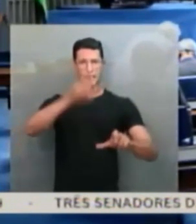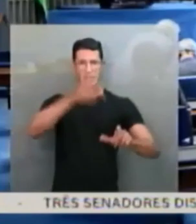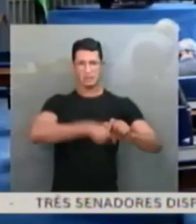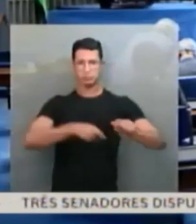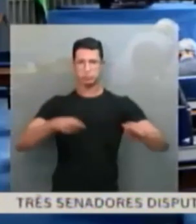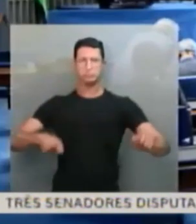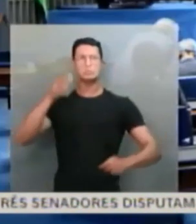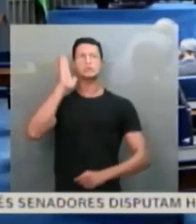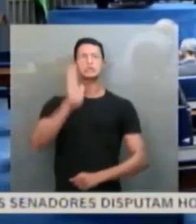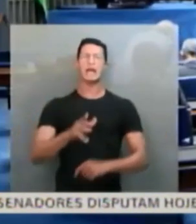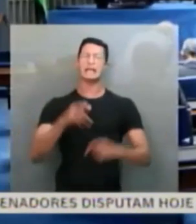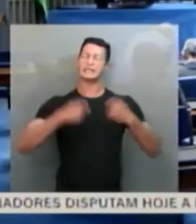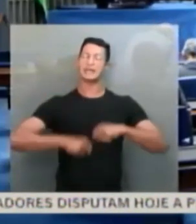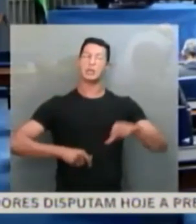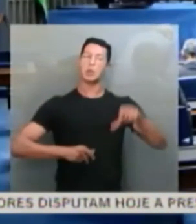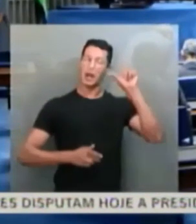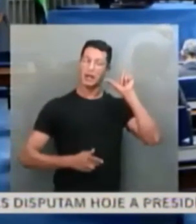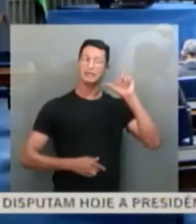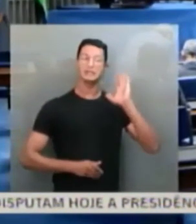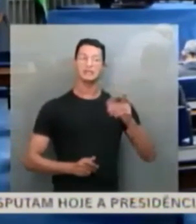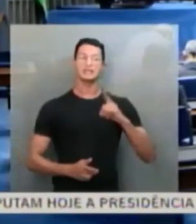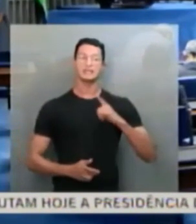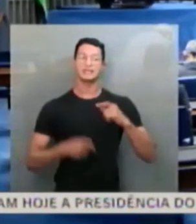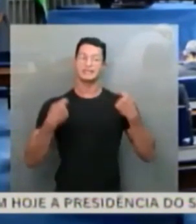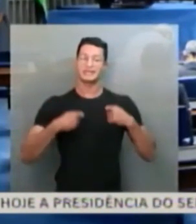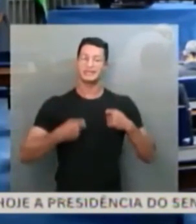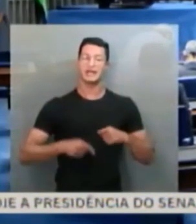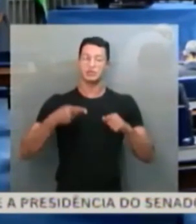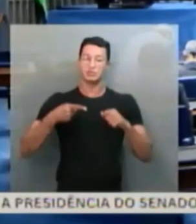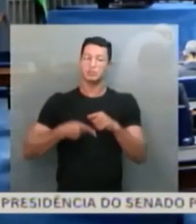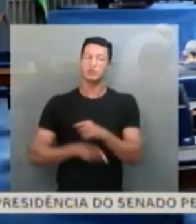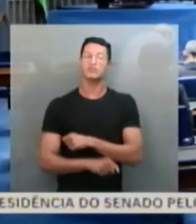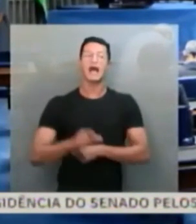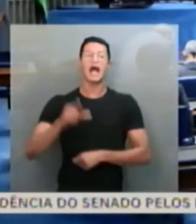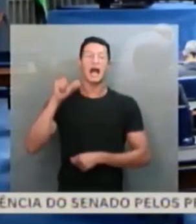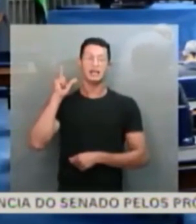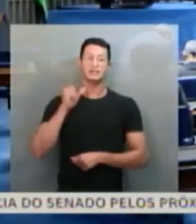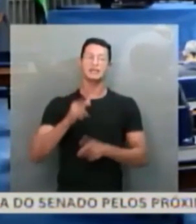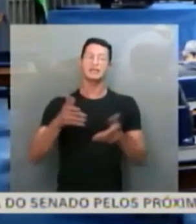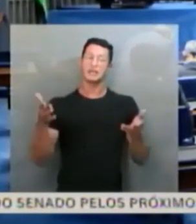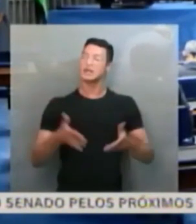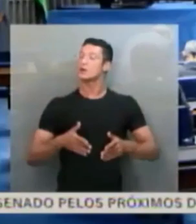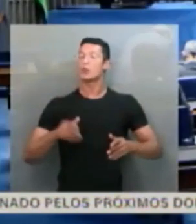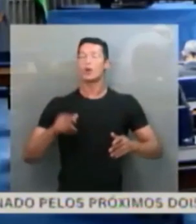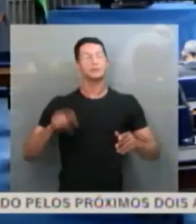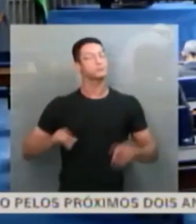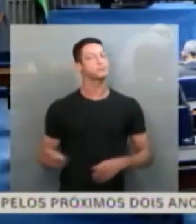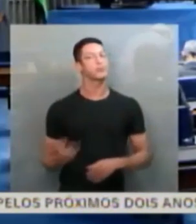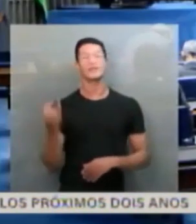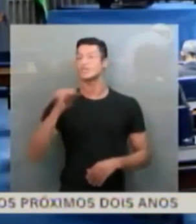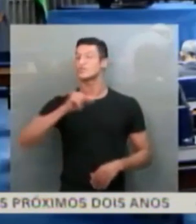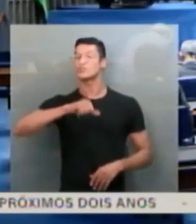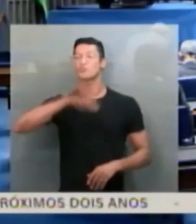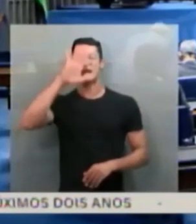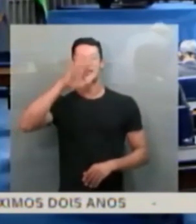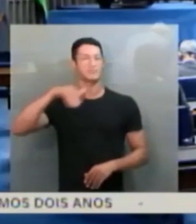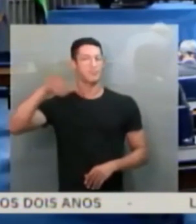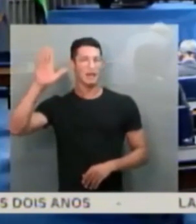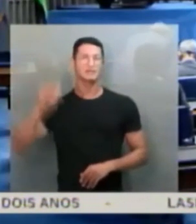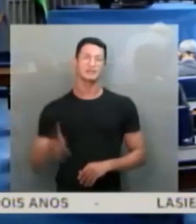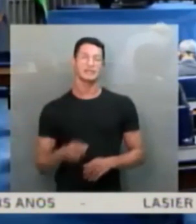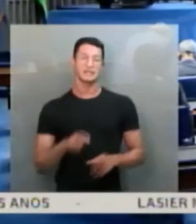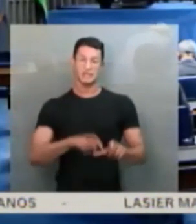se fazia necessário antes, já tinha necessidade profunda antes, agora ela se torna crucial.